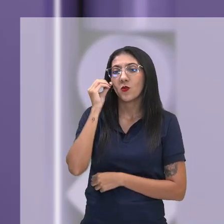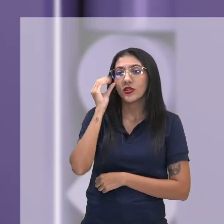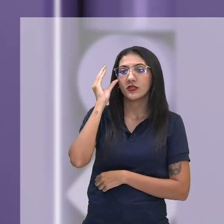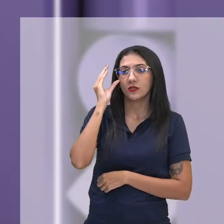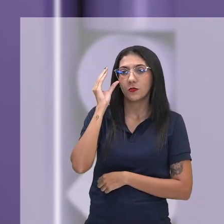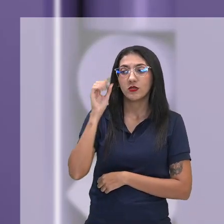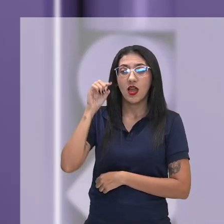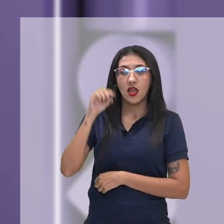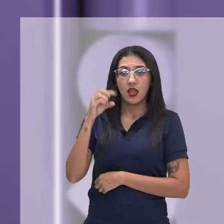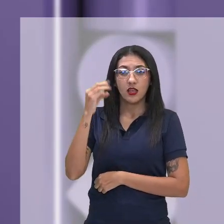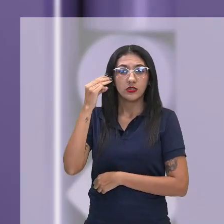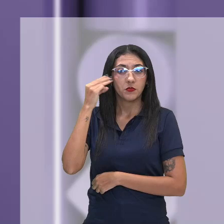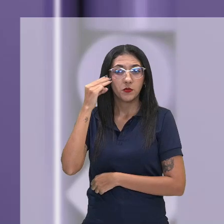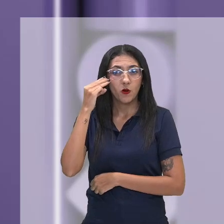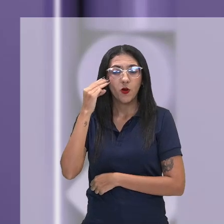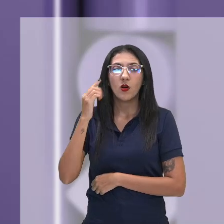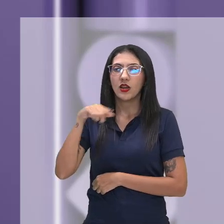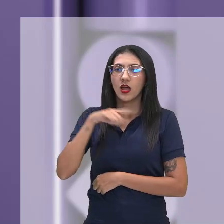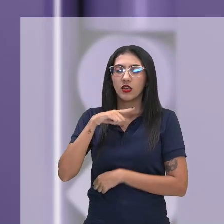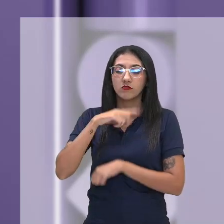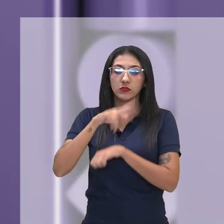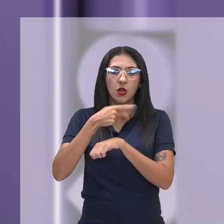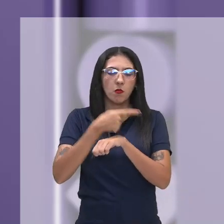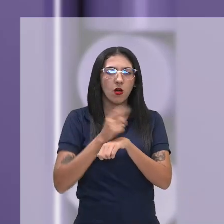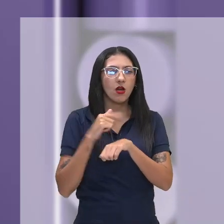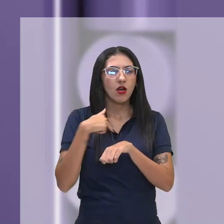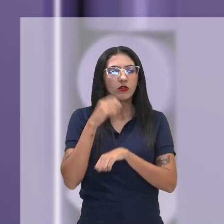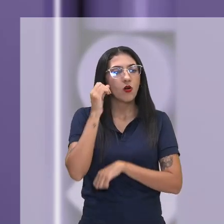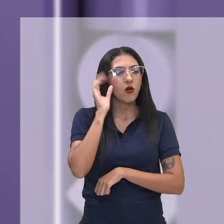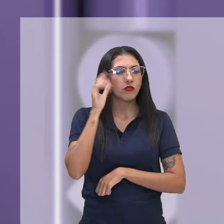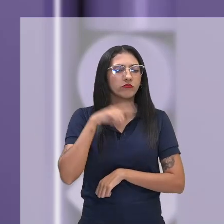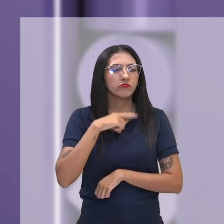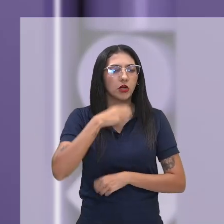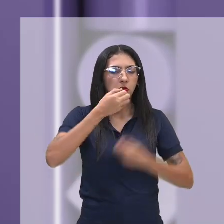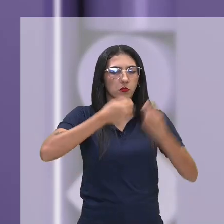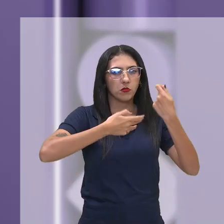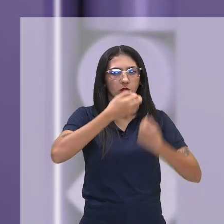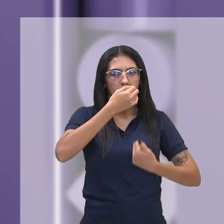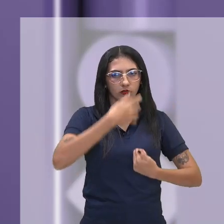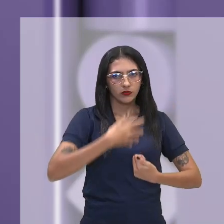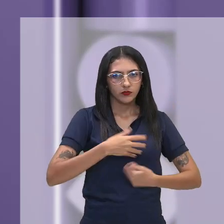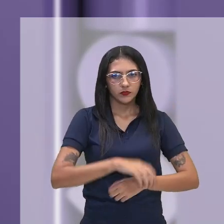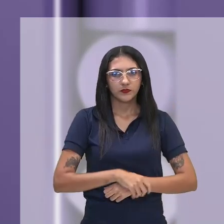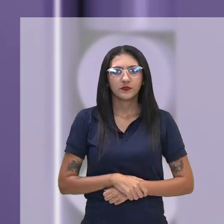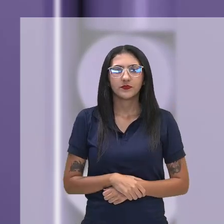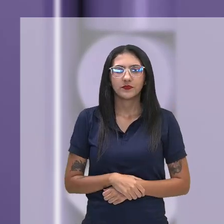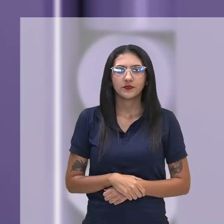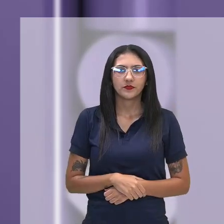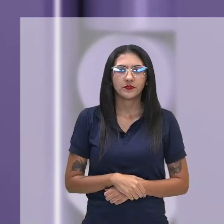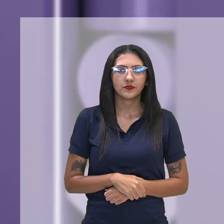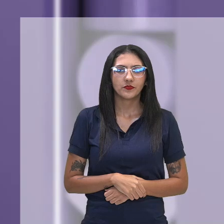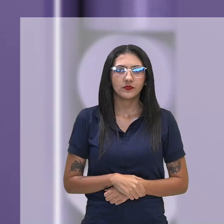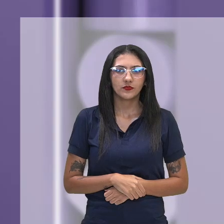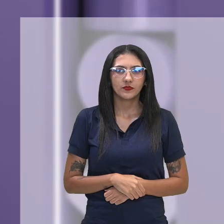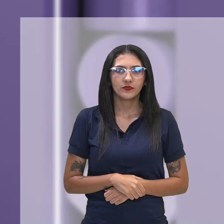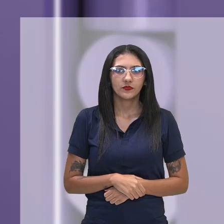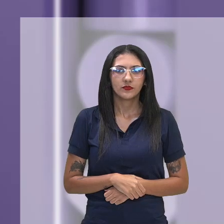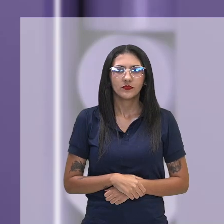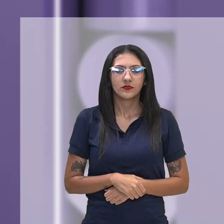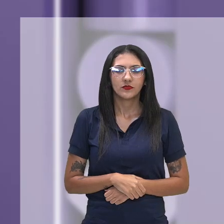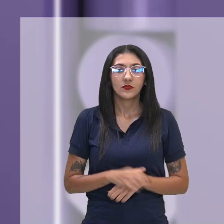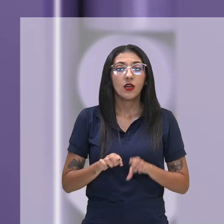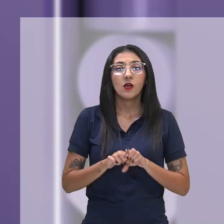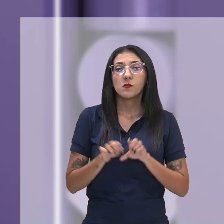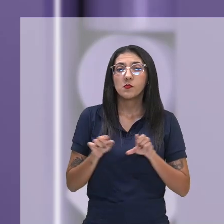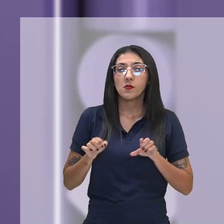é emitida, que é transmitida por meio da fala. Contudo, nós temos nessa questão